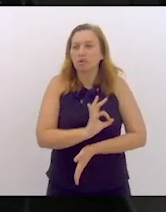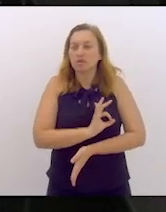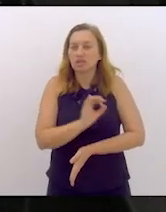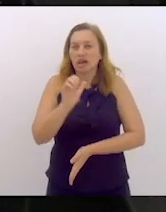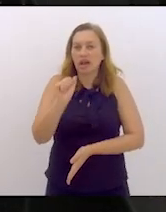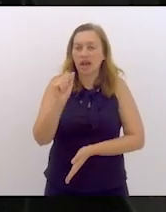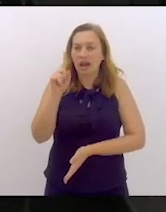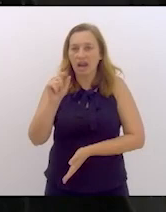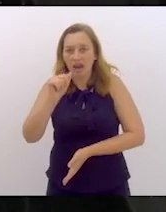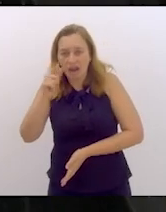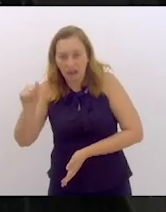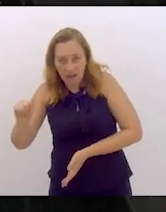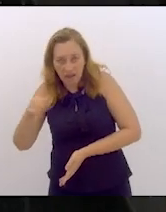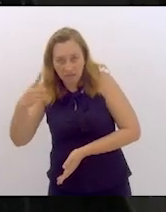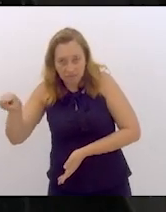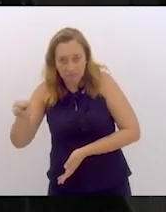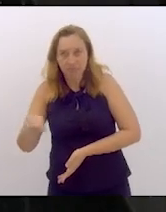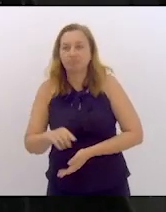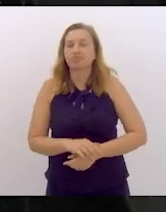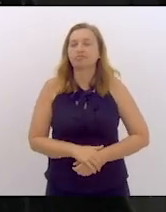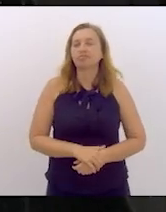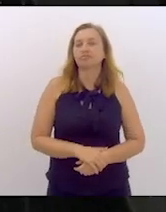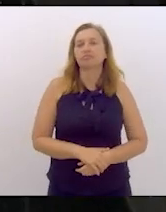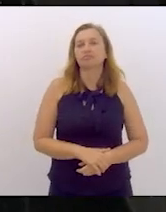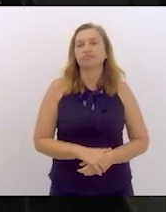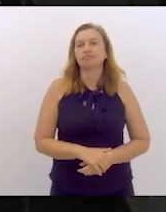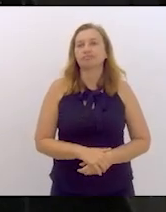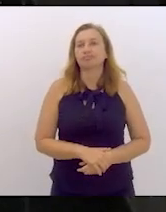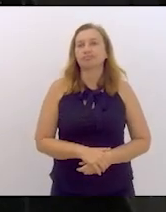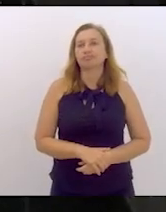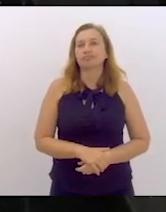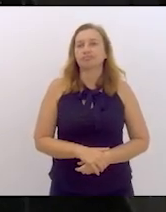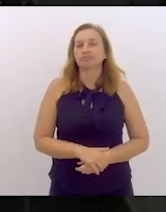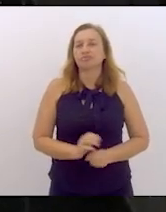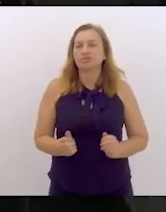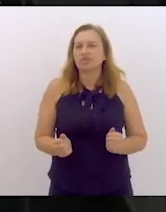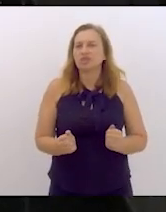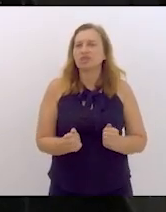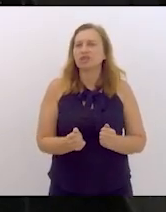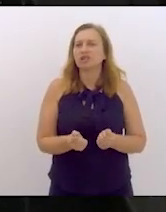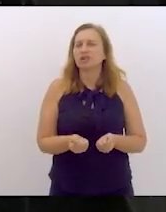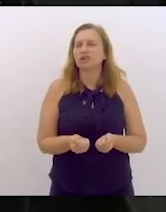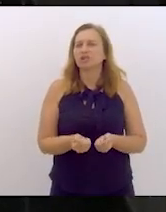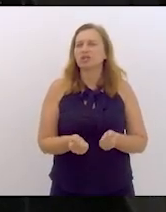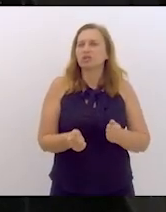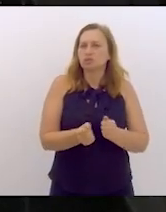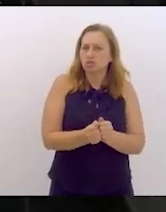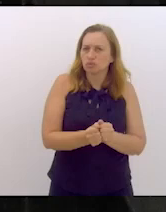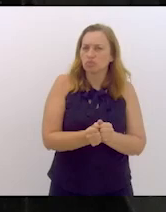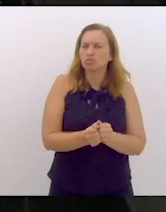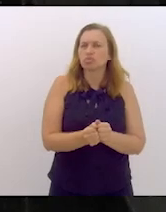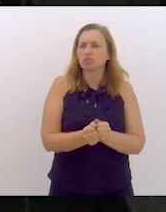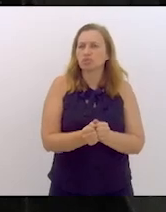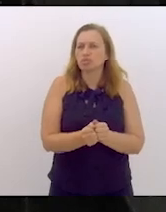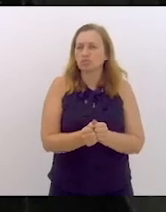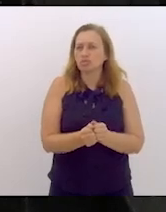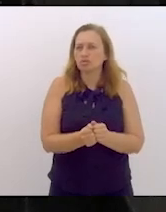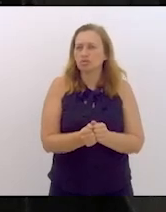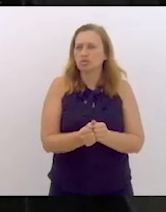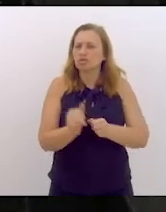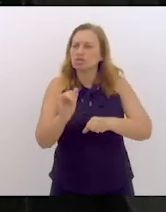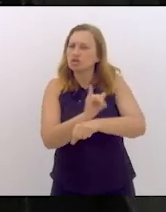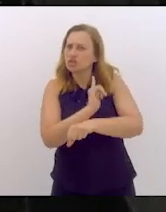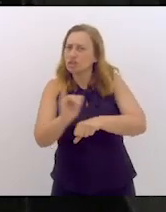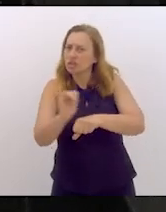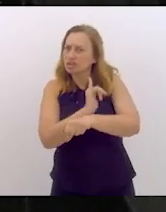Civil Allan turnowski que é que estaria envolvido em um com louisa em um isso